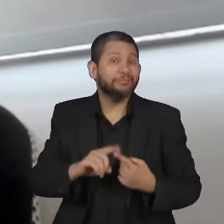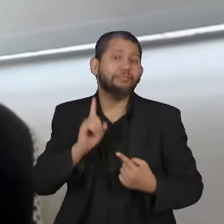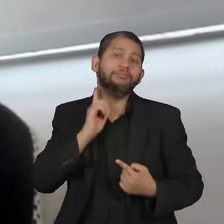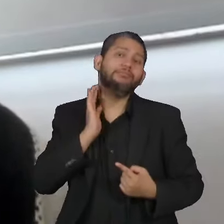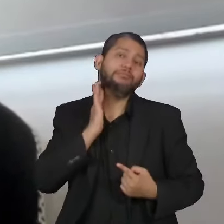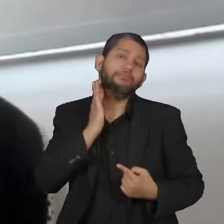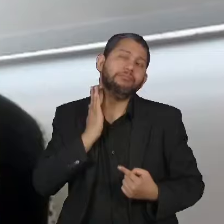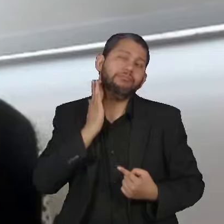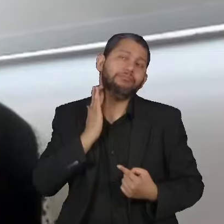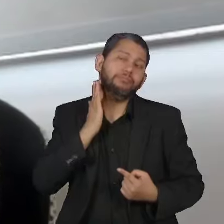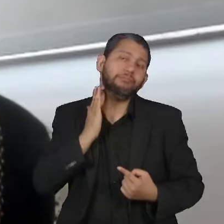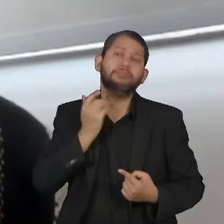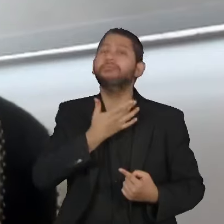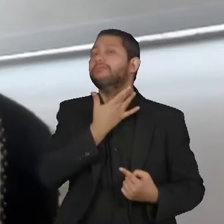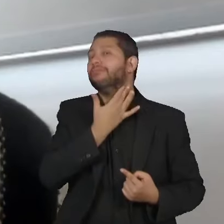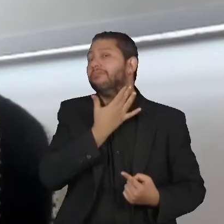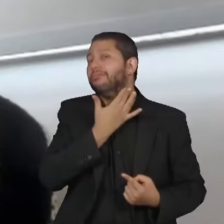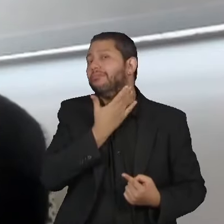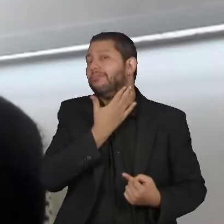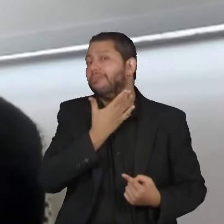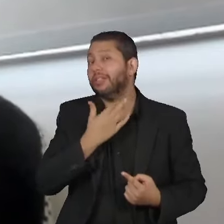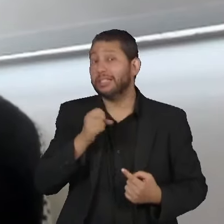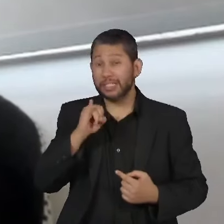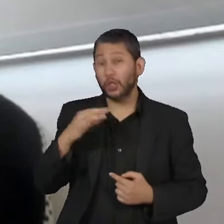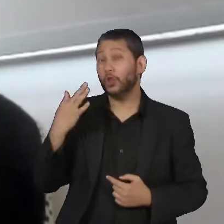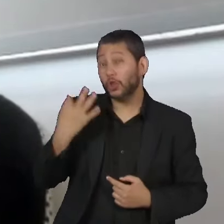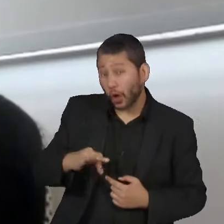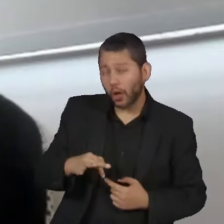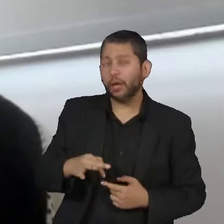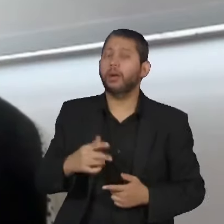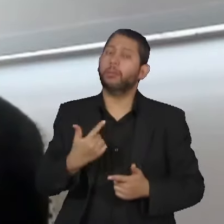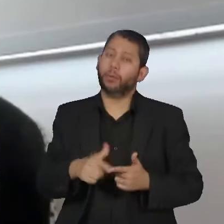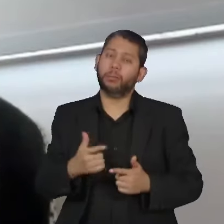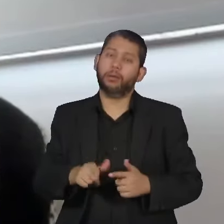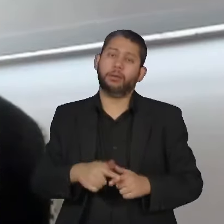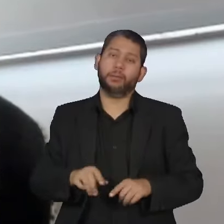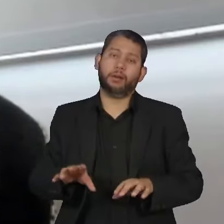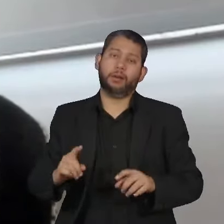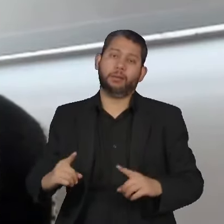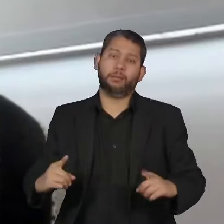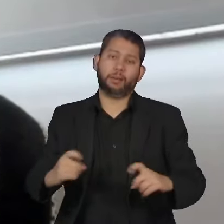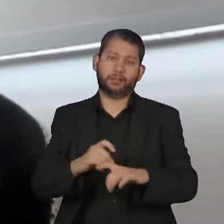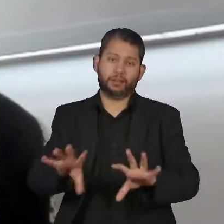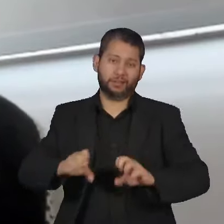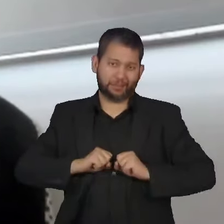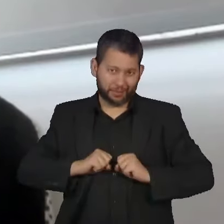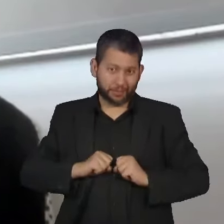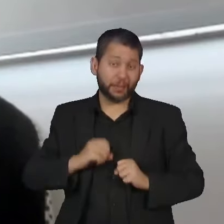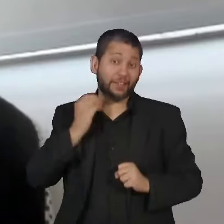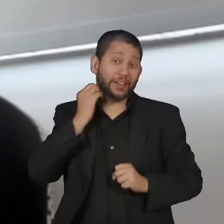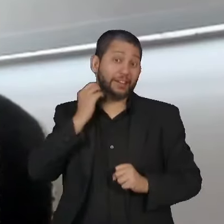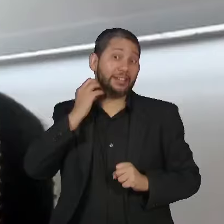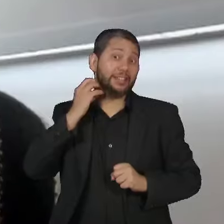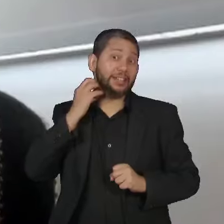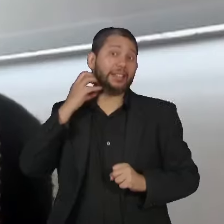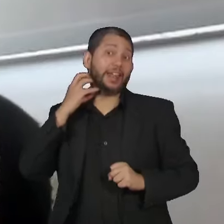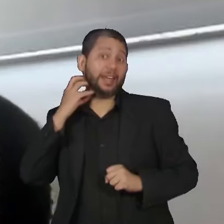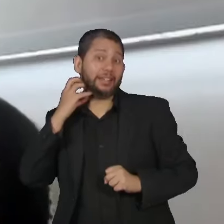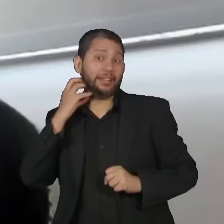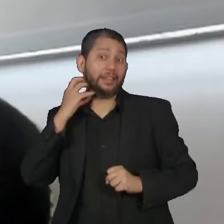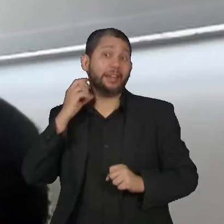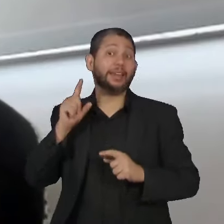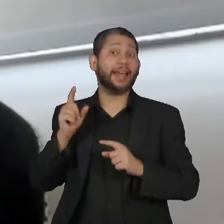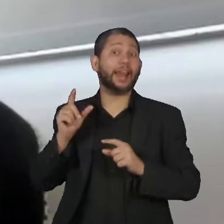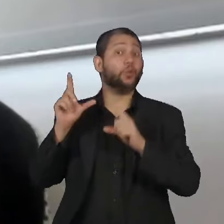não dói. Quando ela dói, tem uma suspeita maior de ser uma infecção e inflamação. Ela está tendo um crescimento progressivo. Ou ela cresce e ela